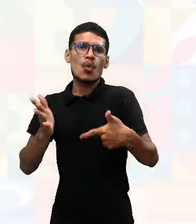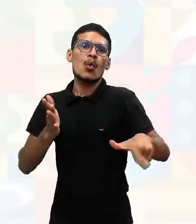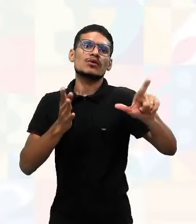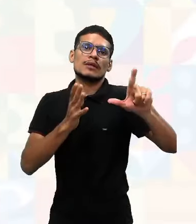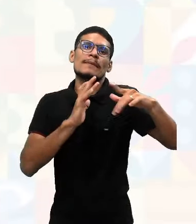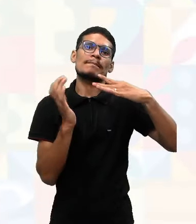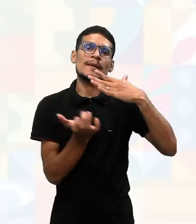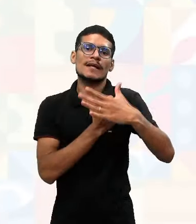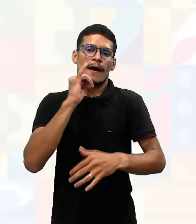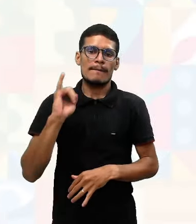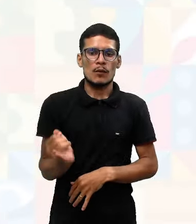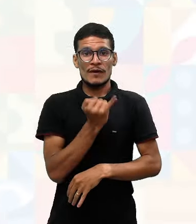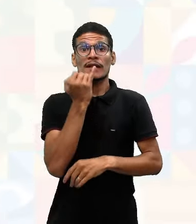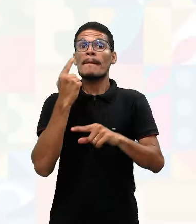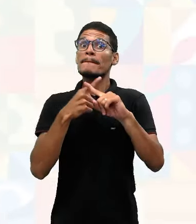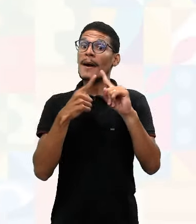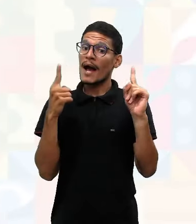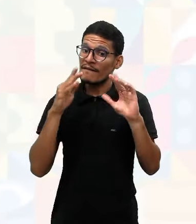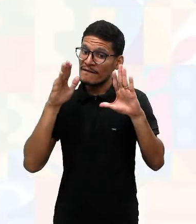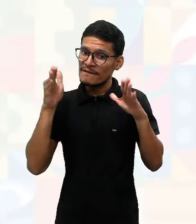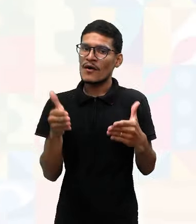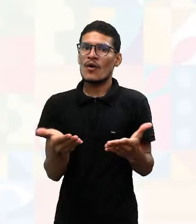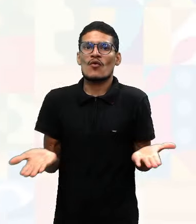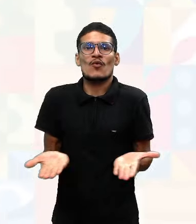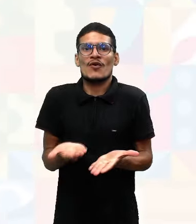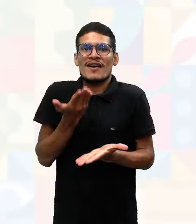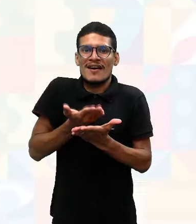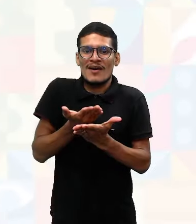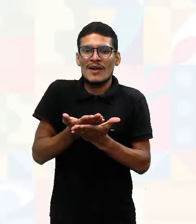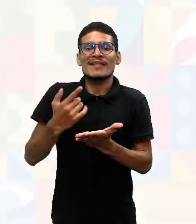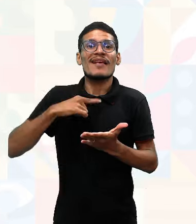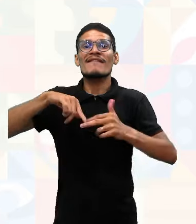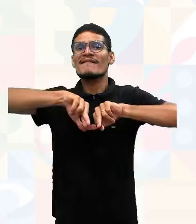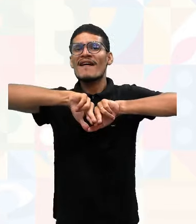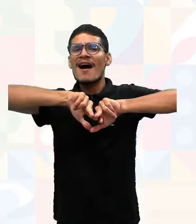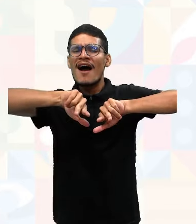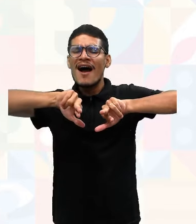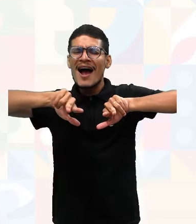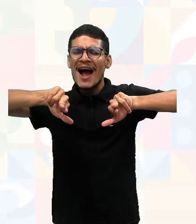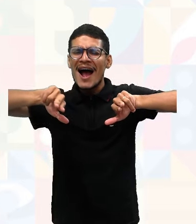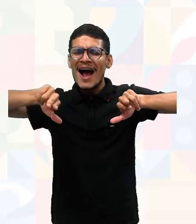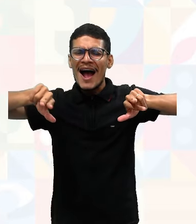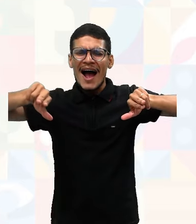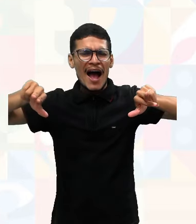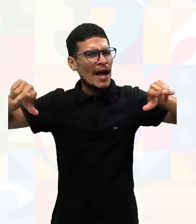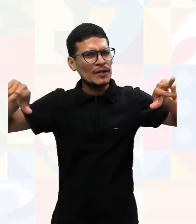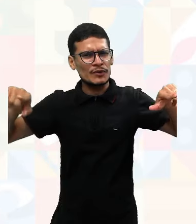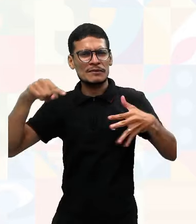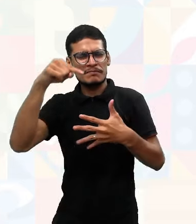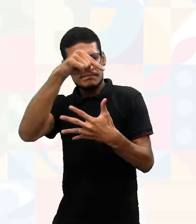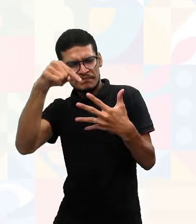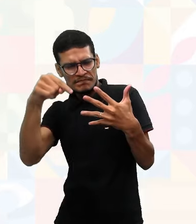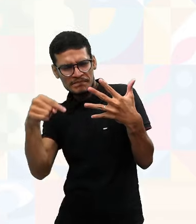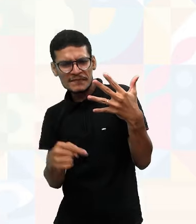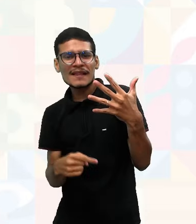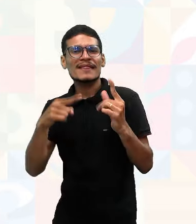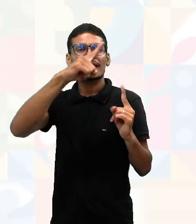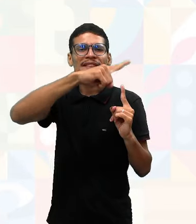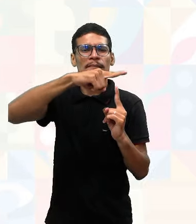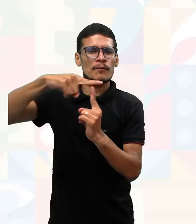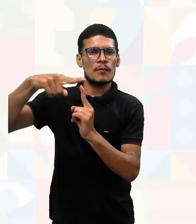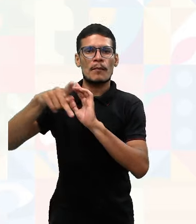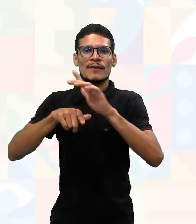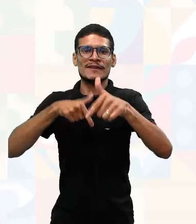Mas, vindo para o foco da nossa aula, a gente vê que existem vários, a gente sabe, na verdade, que existem vários aspectos, vários tipos de